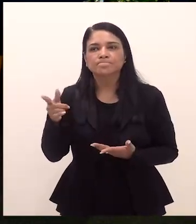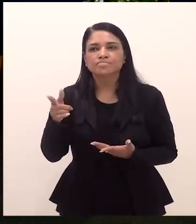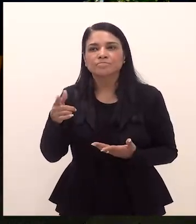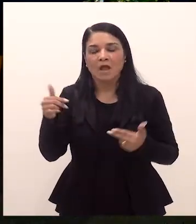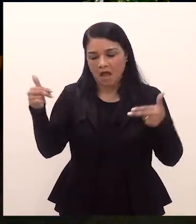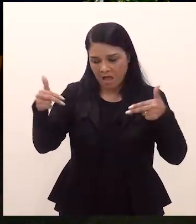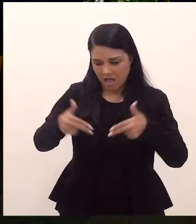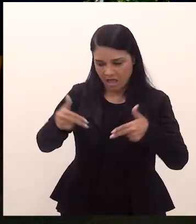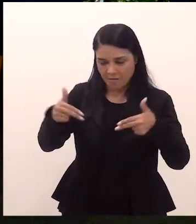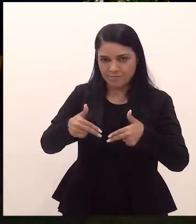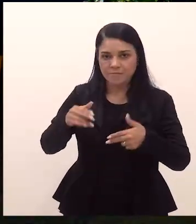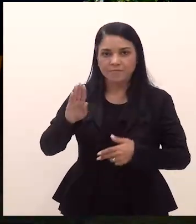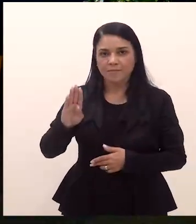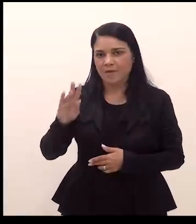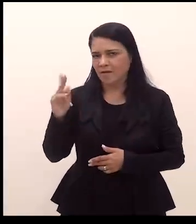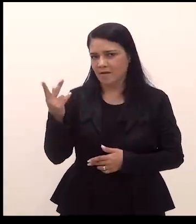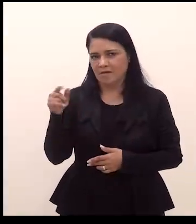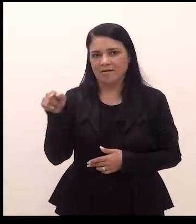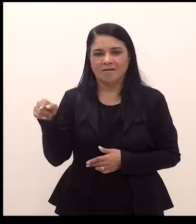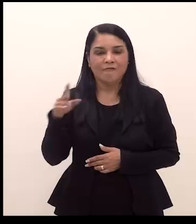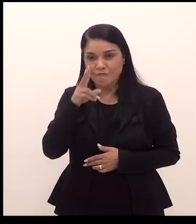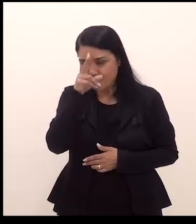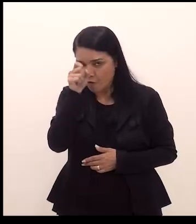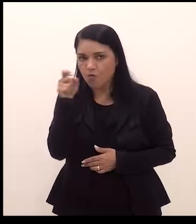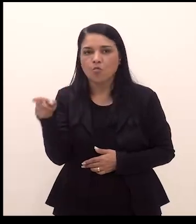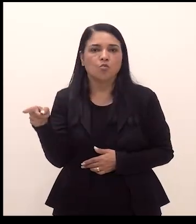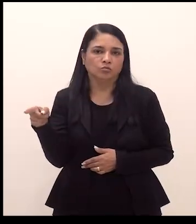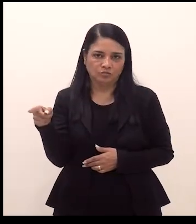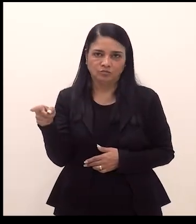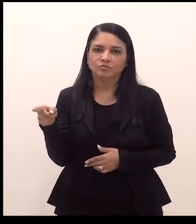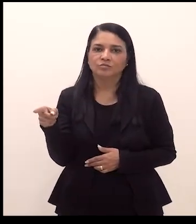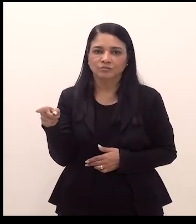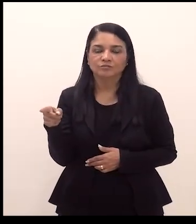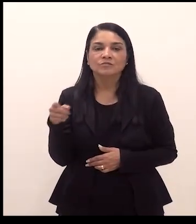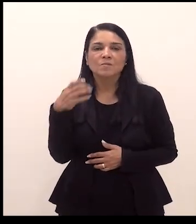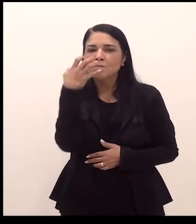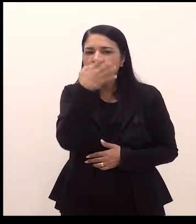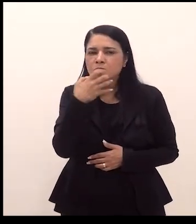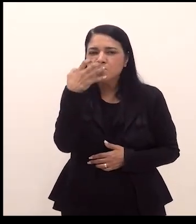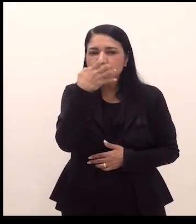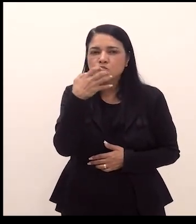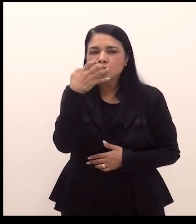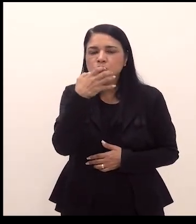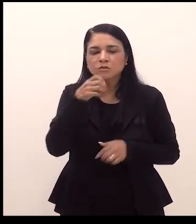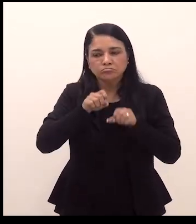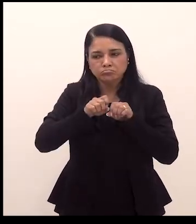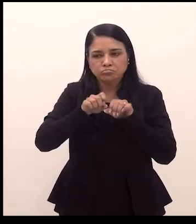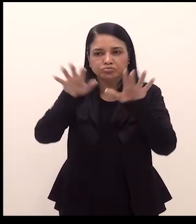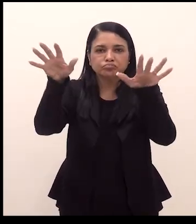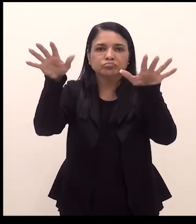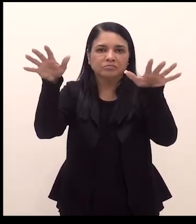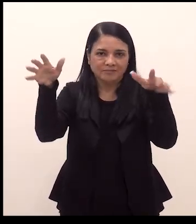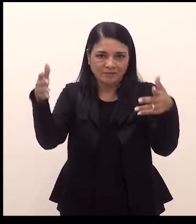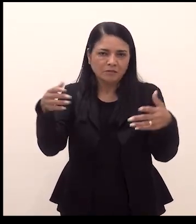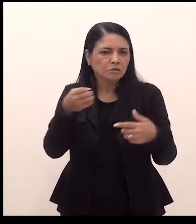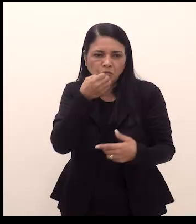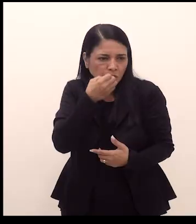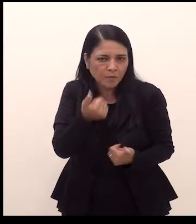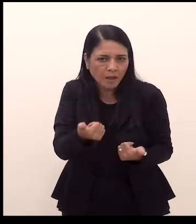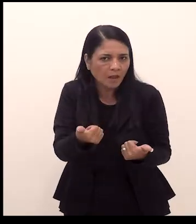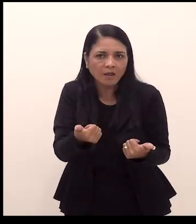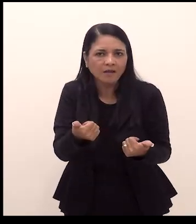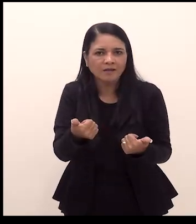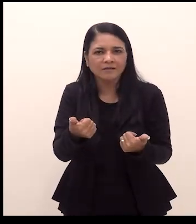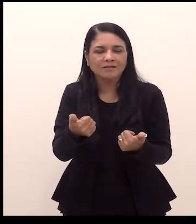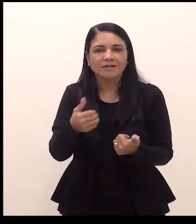exemplos aí de pessoas que a cena do rap em BH é muito forte. Então, assim, a música está muito mais